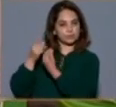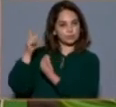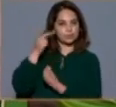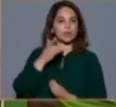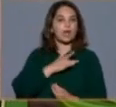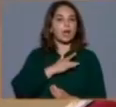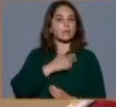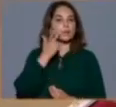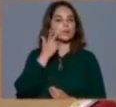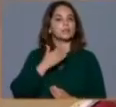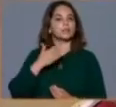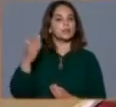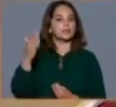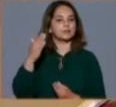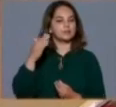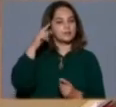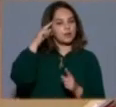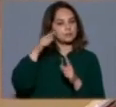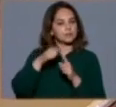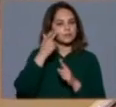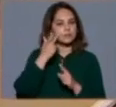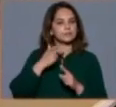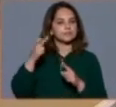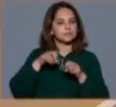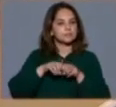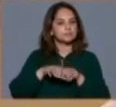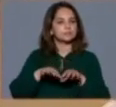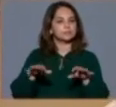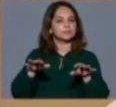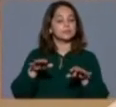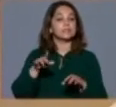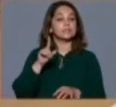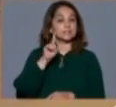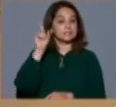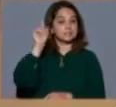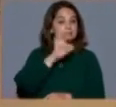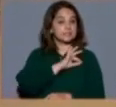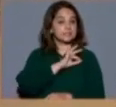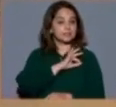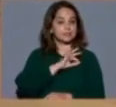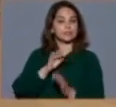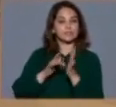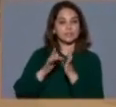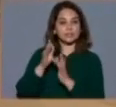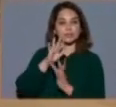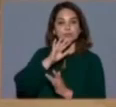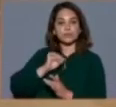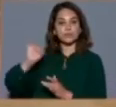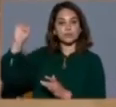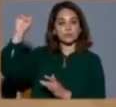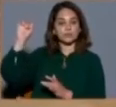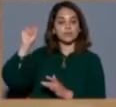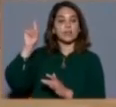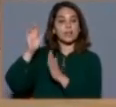demos frutos que permaneçam para sempre. Por nosso Senhor Jesus Cristo, vosso Filho, que é Deus convosco